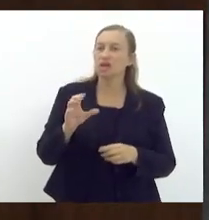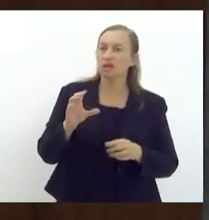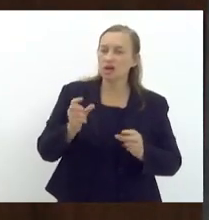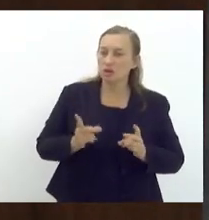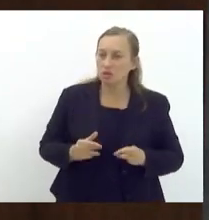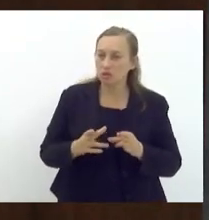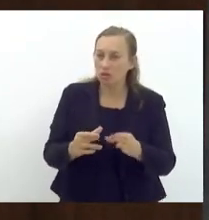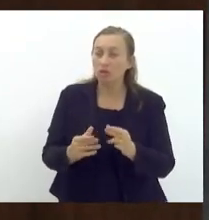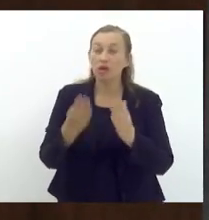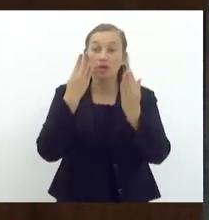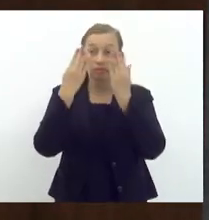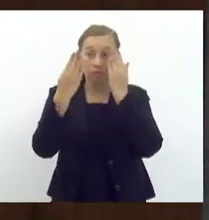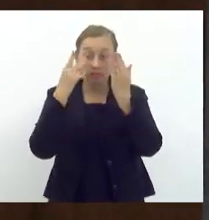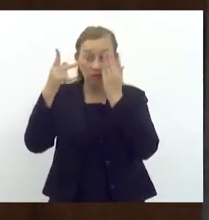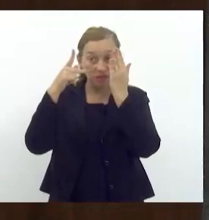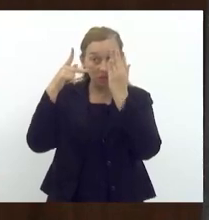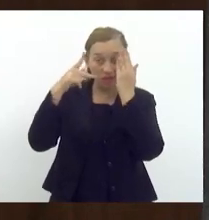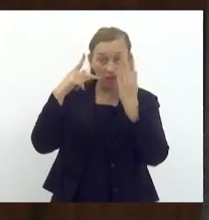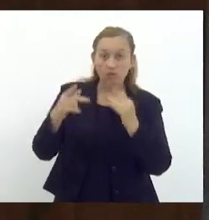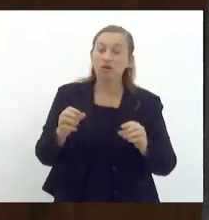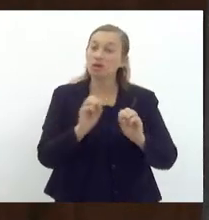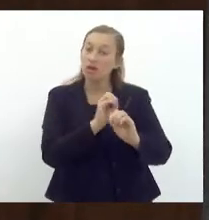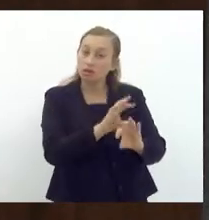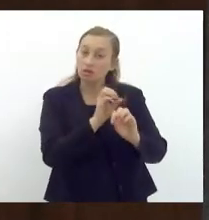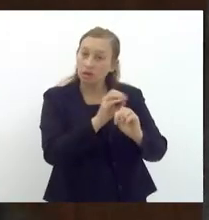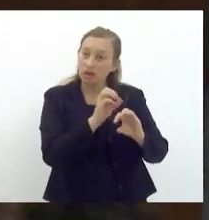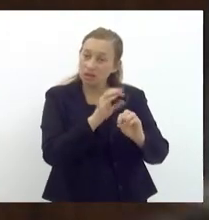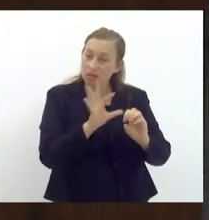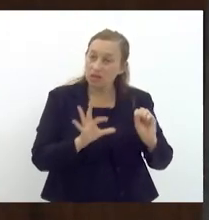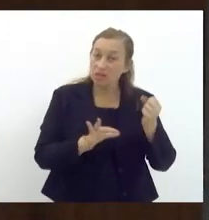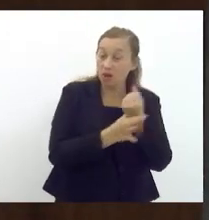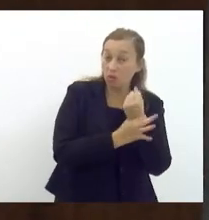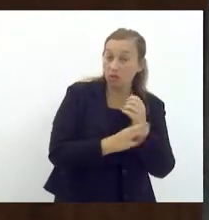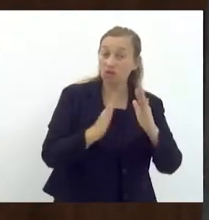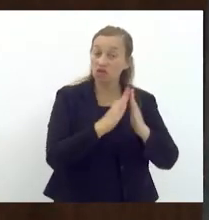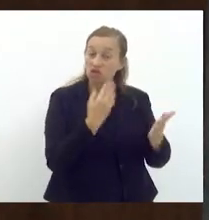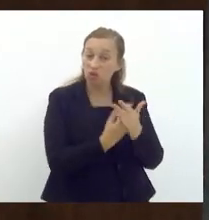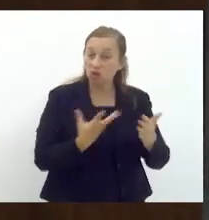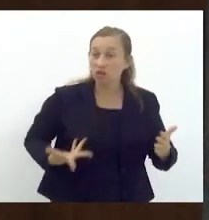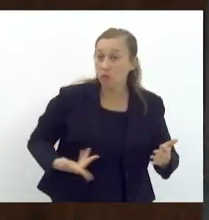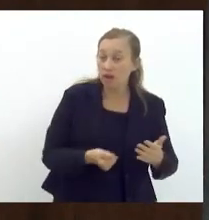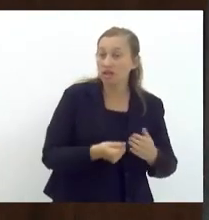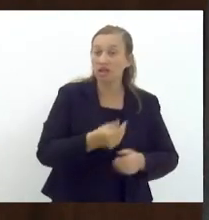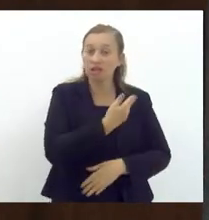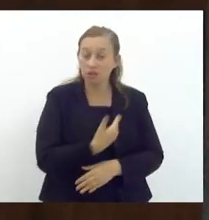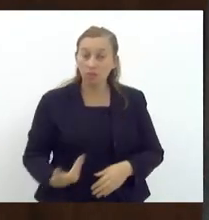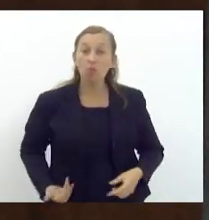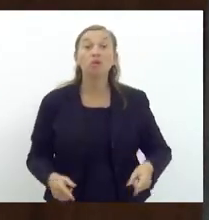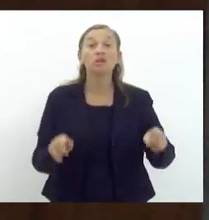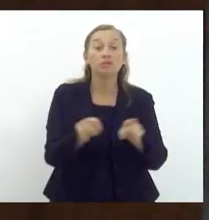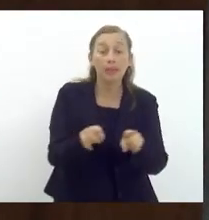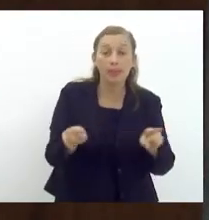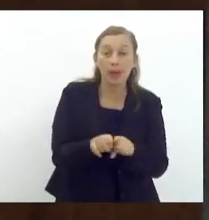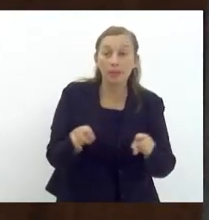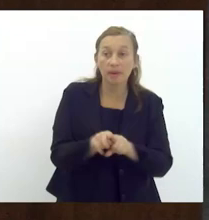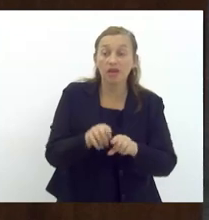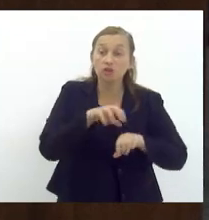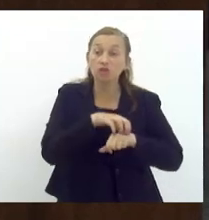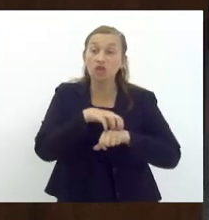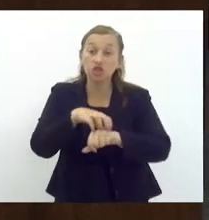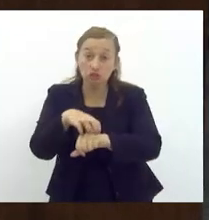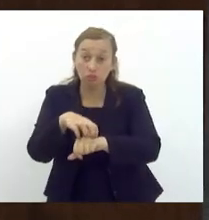assistência psicossocial na educação garantimos Escola Pública de qualidade garantir também né o